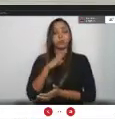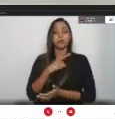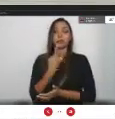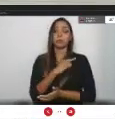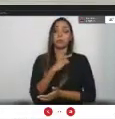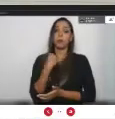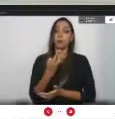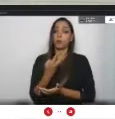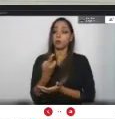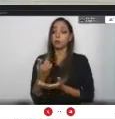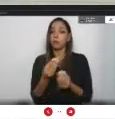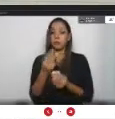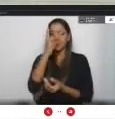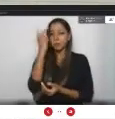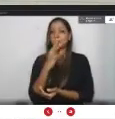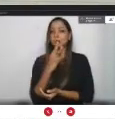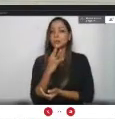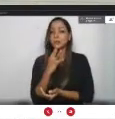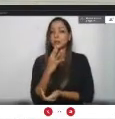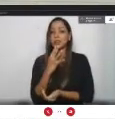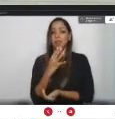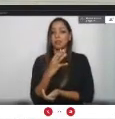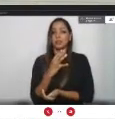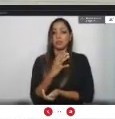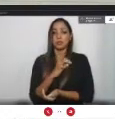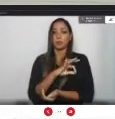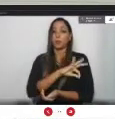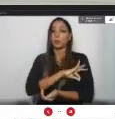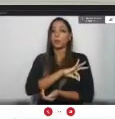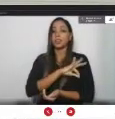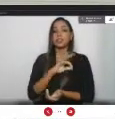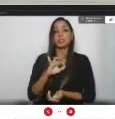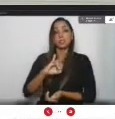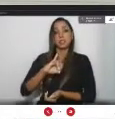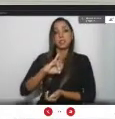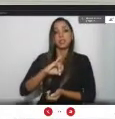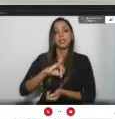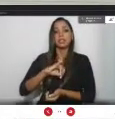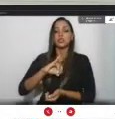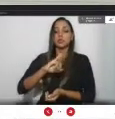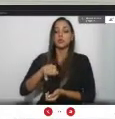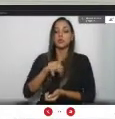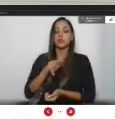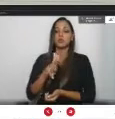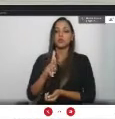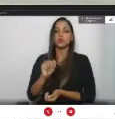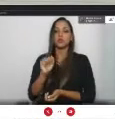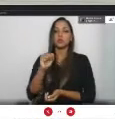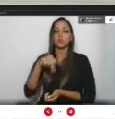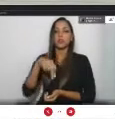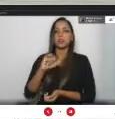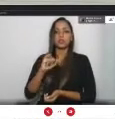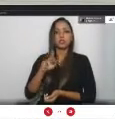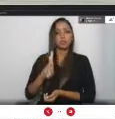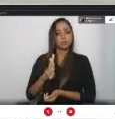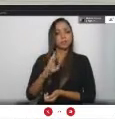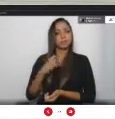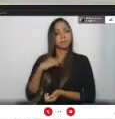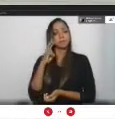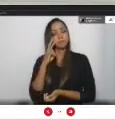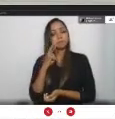vinha acompanhando o sofrimento desse jovem, que vinha já mais de semana aqui pela UPA, onde conseguiu